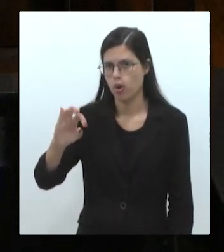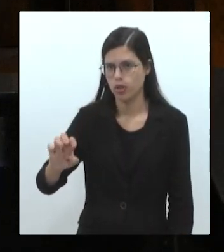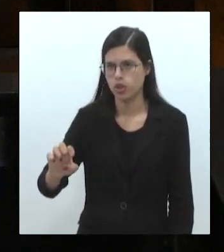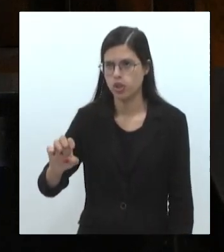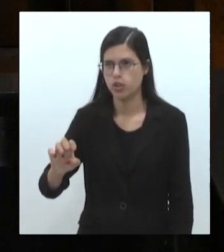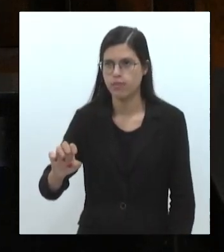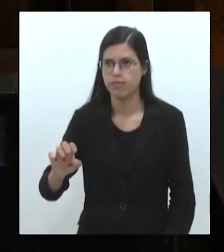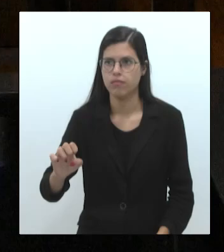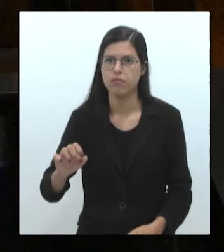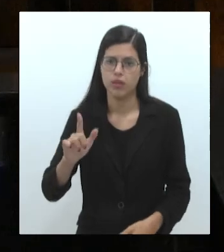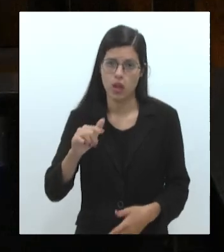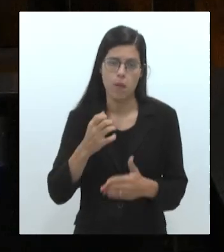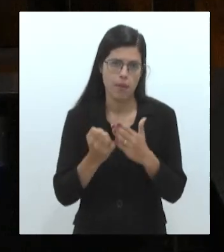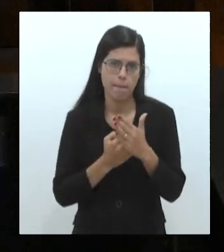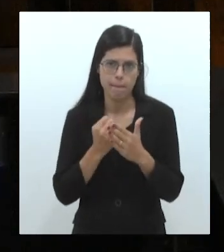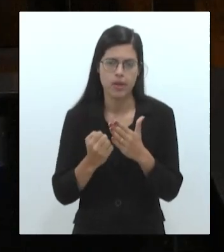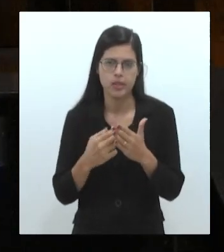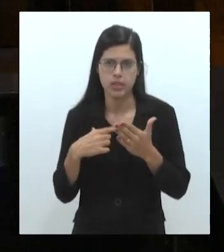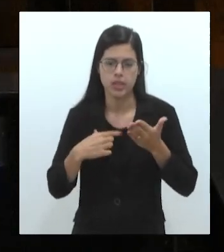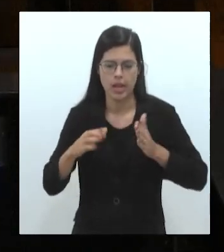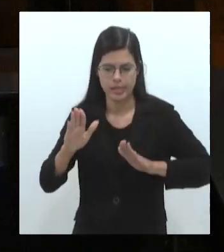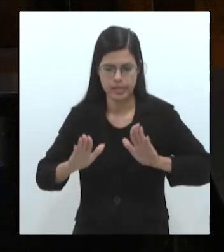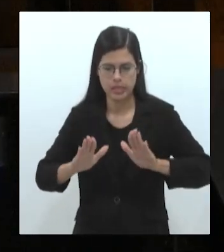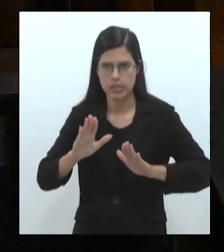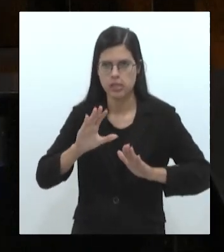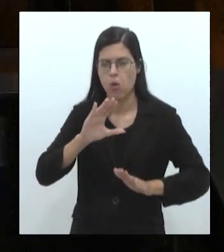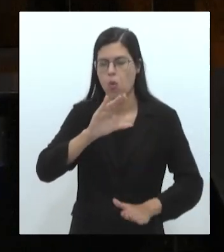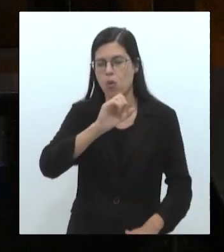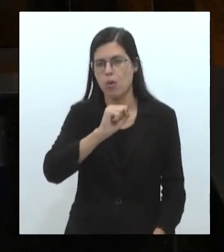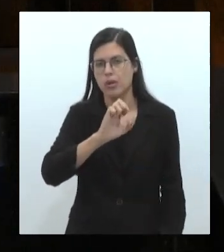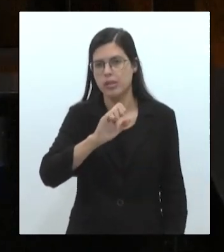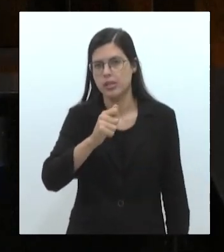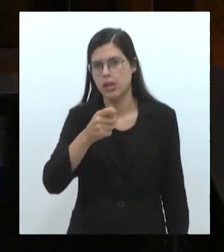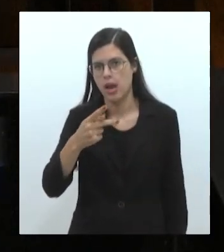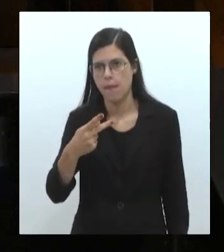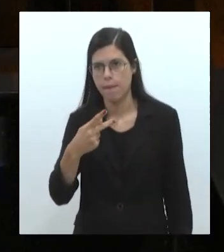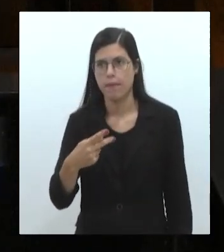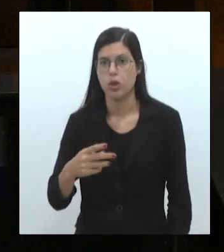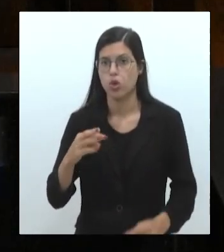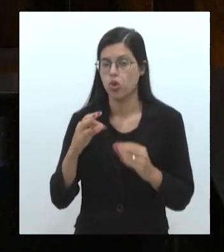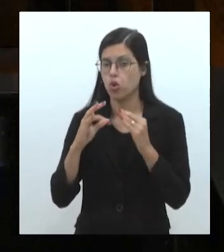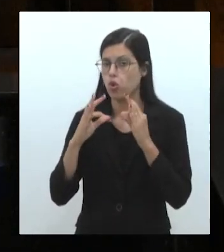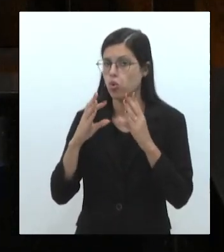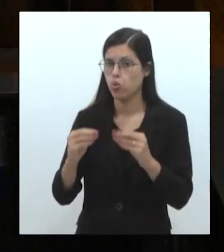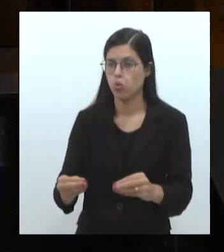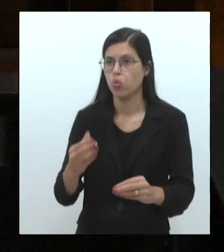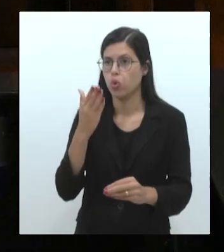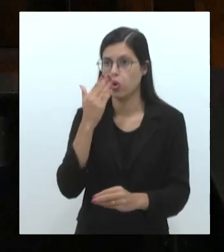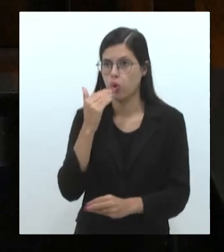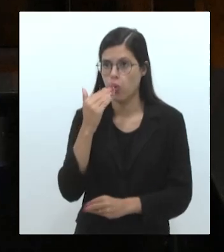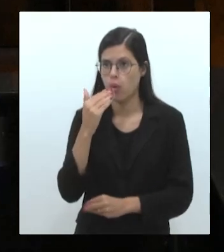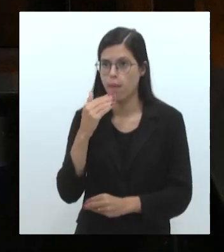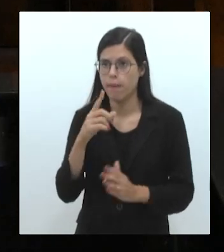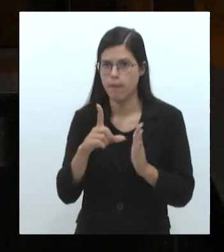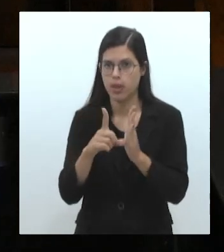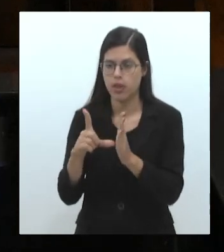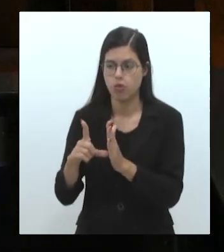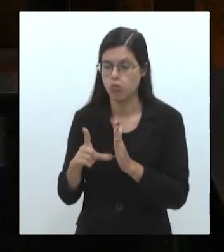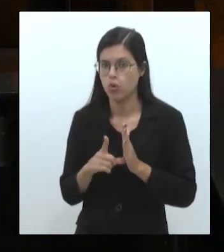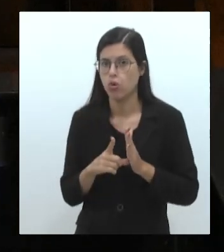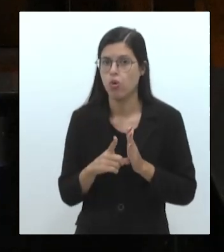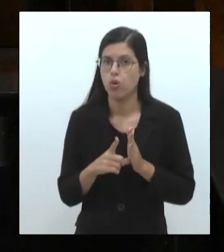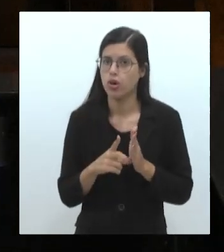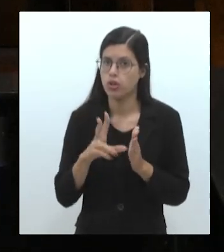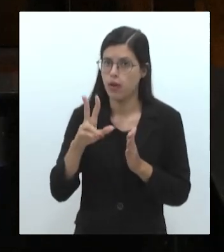a SEAP, que tudo que ele consumia pela cantina vai através